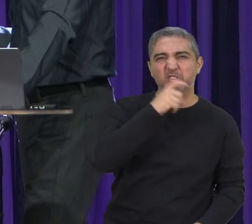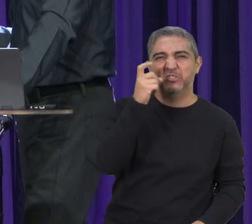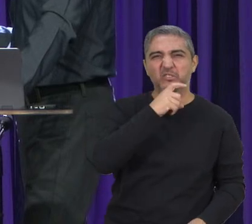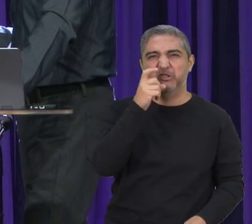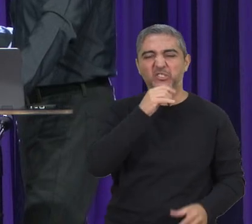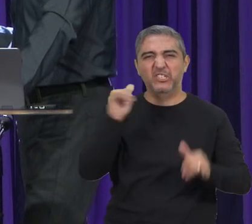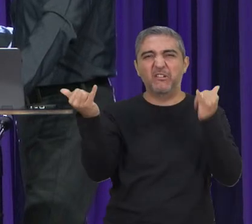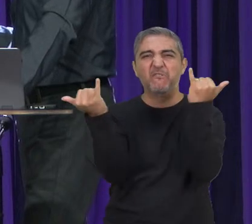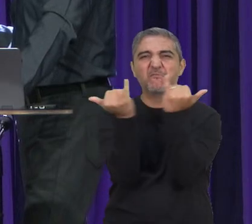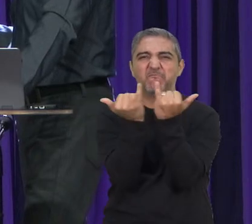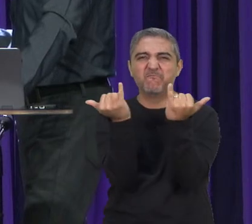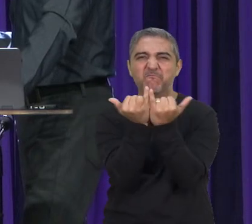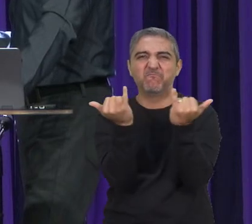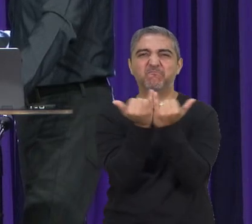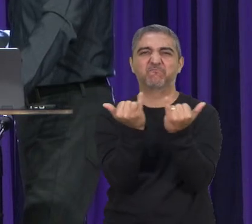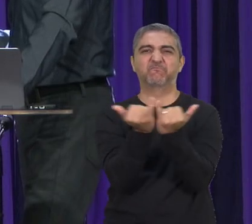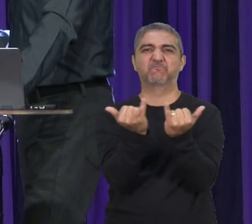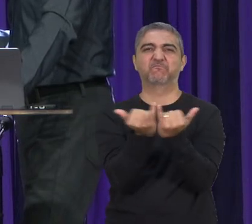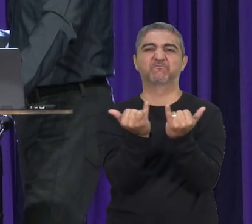calúnias,